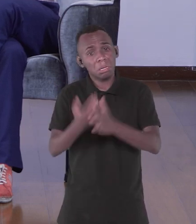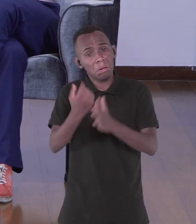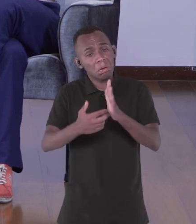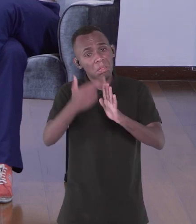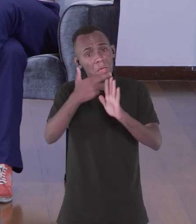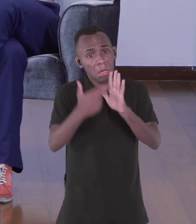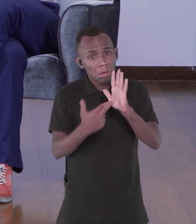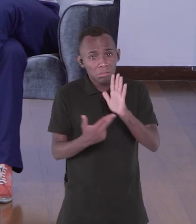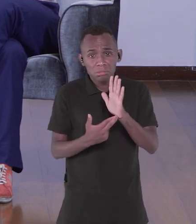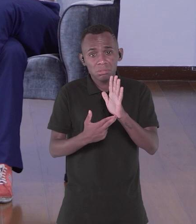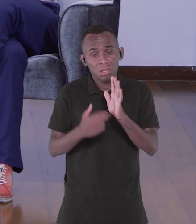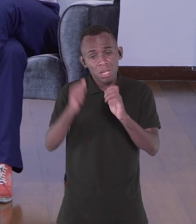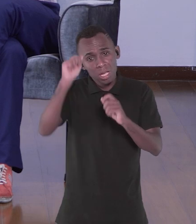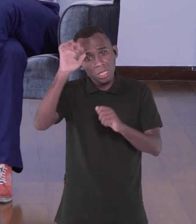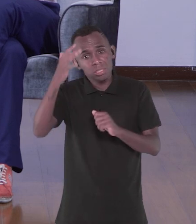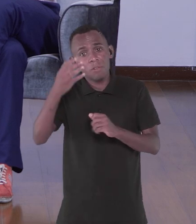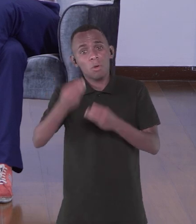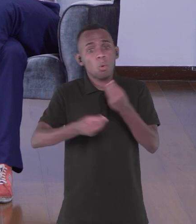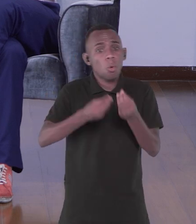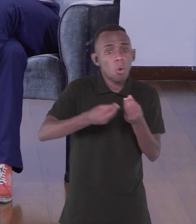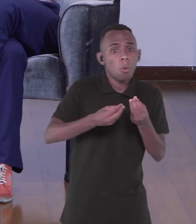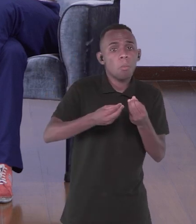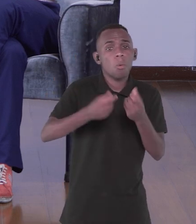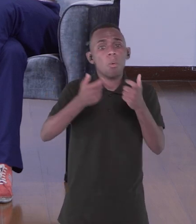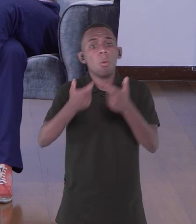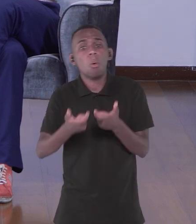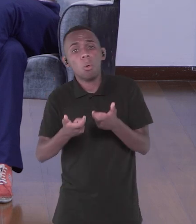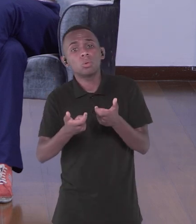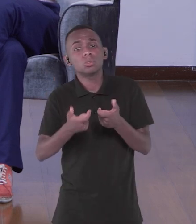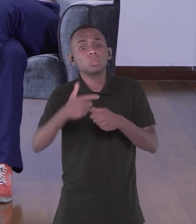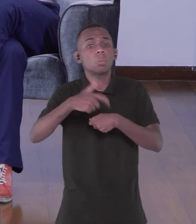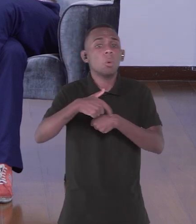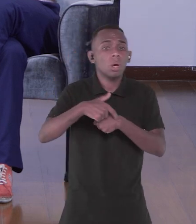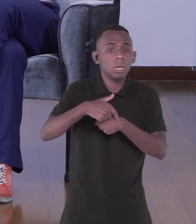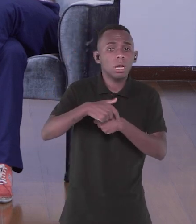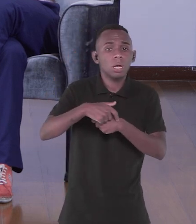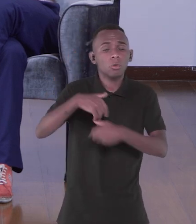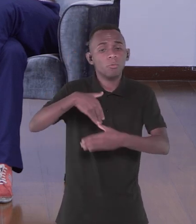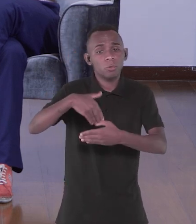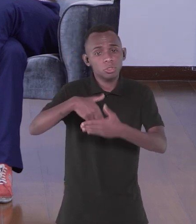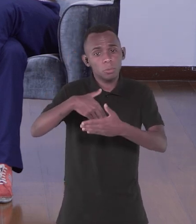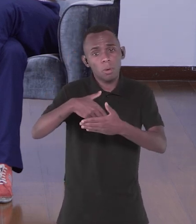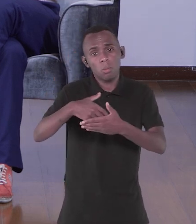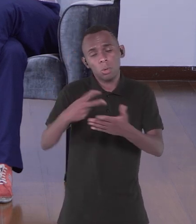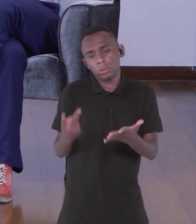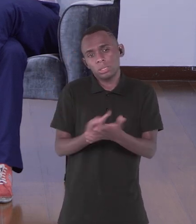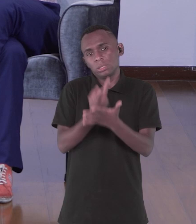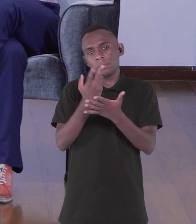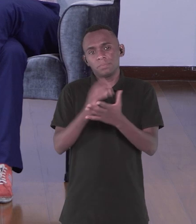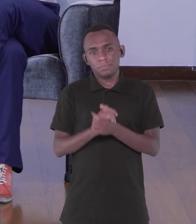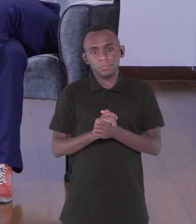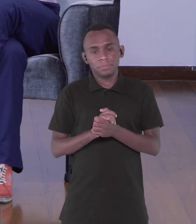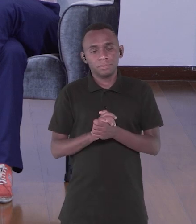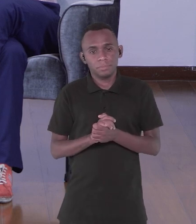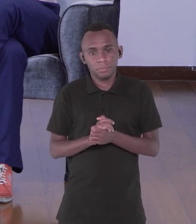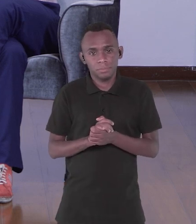estabelecem quando e como um jogo vai ser realizado. Então, não houve. O que houve